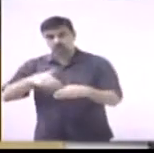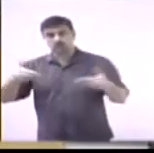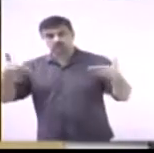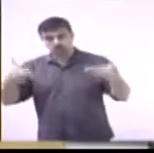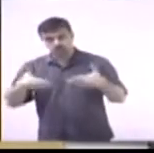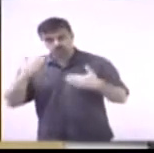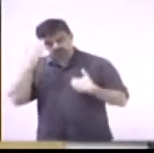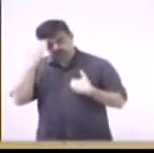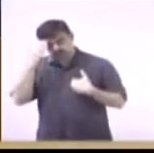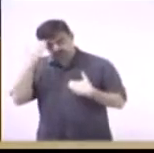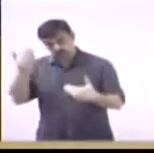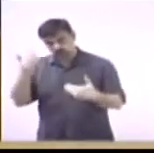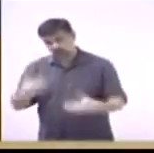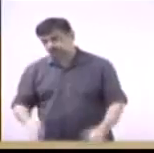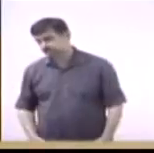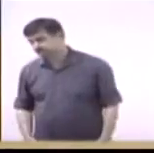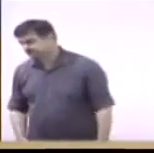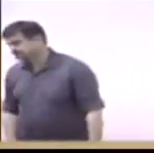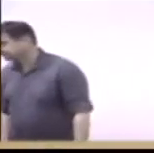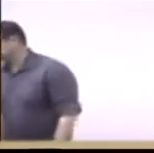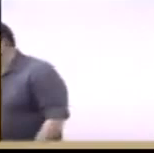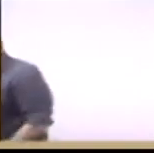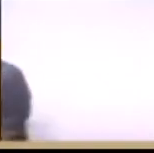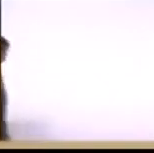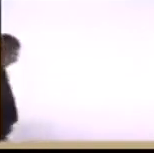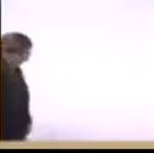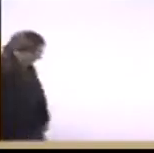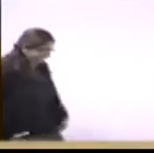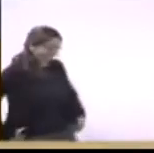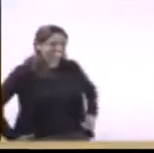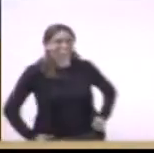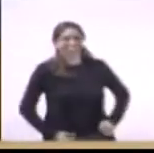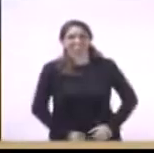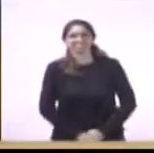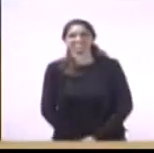Muito obrigado, presidente. Com a palavra, o vereador Dr. João Mota.